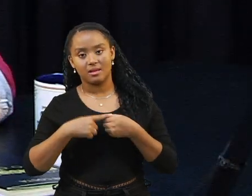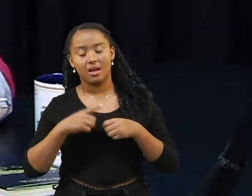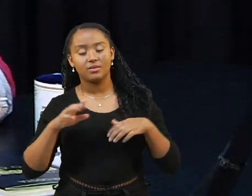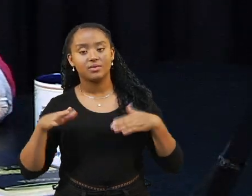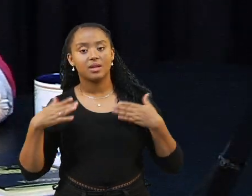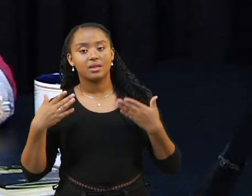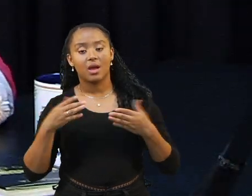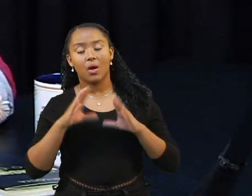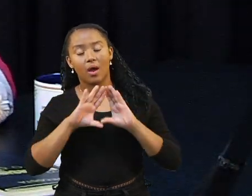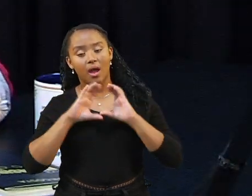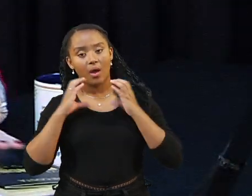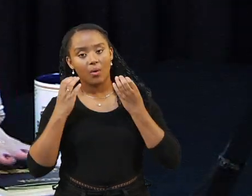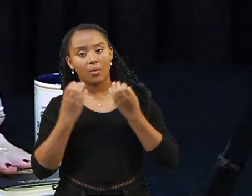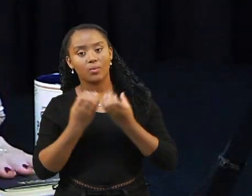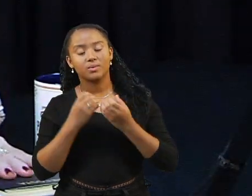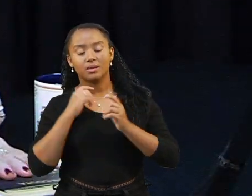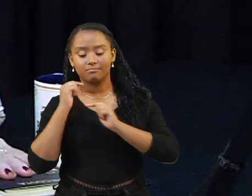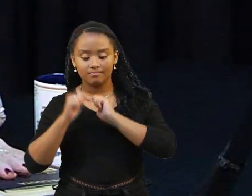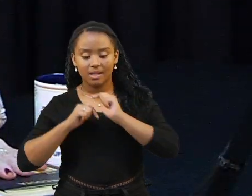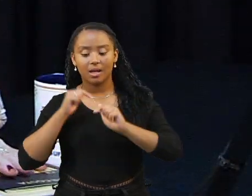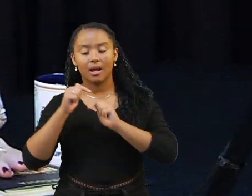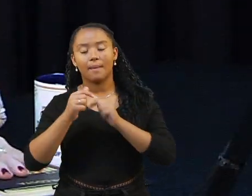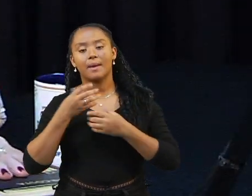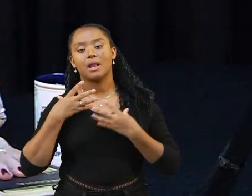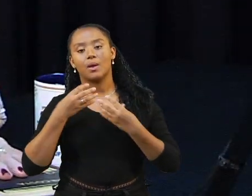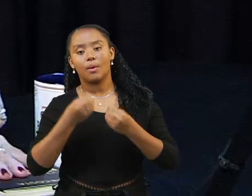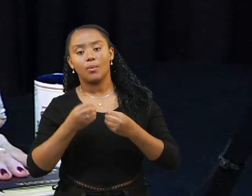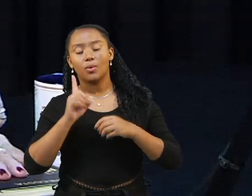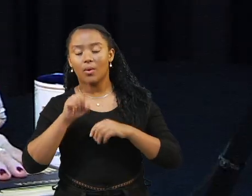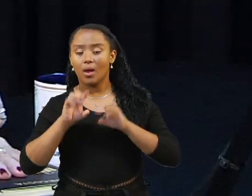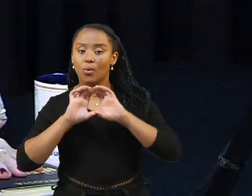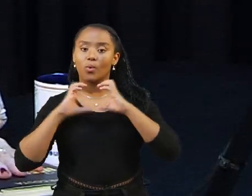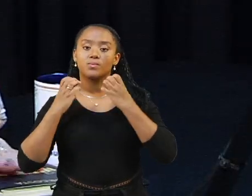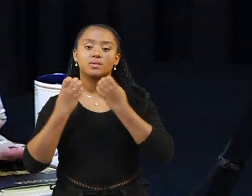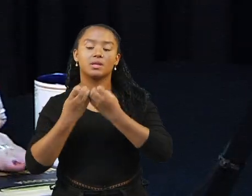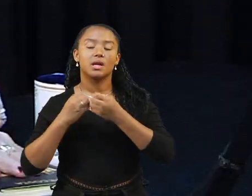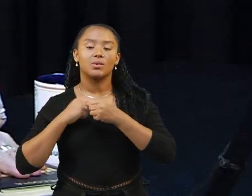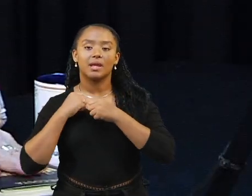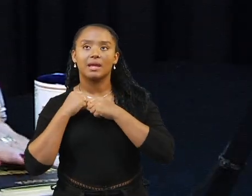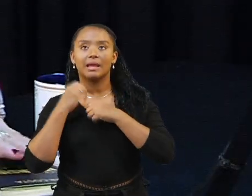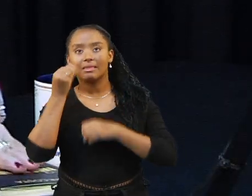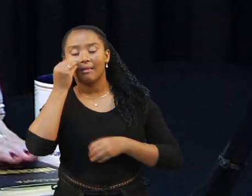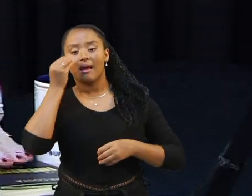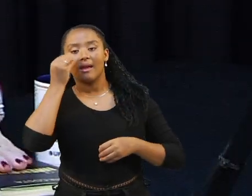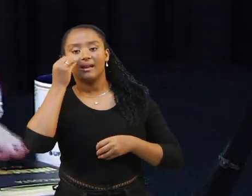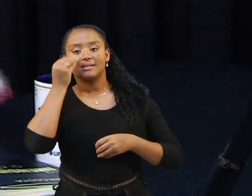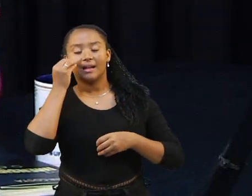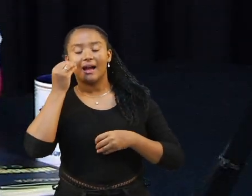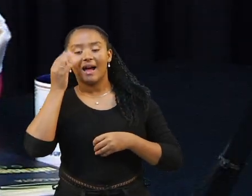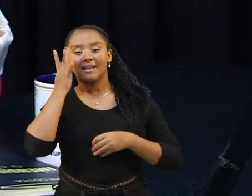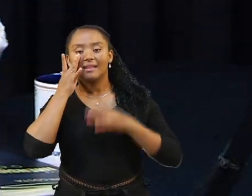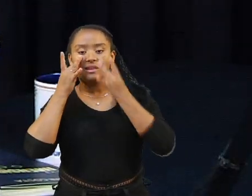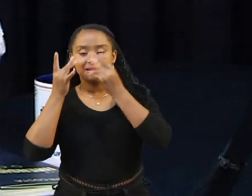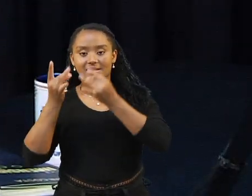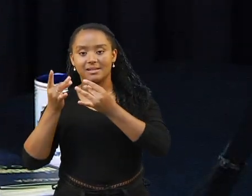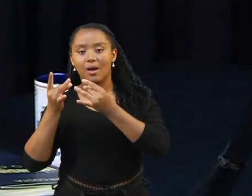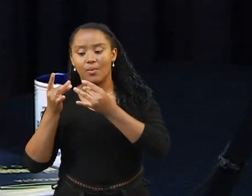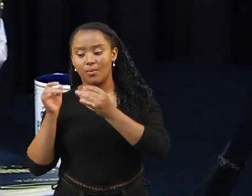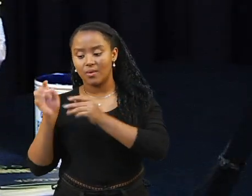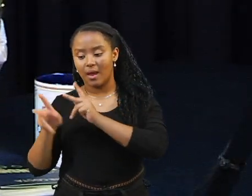institucionalizado na cidade. Então, é um conselho que trabalha bastante. É um conselho que busca